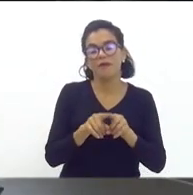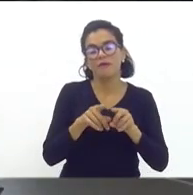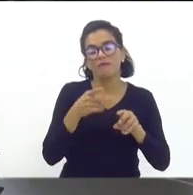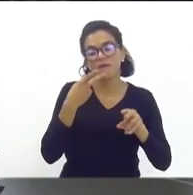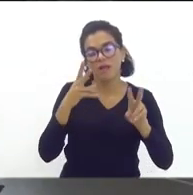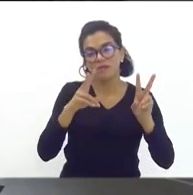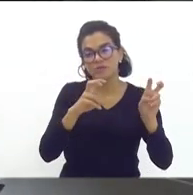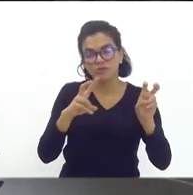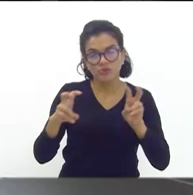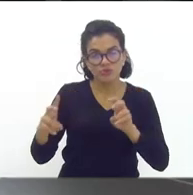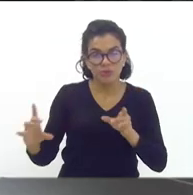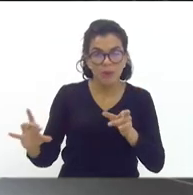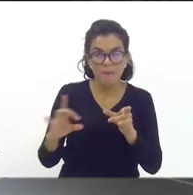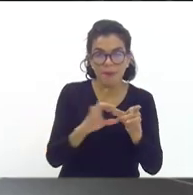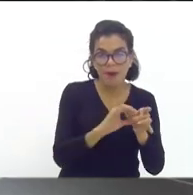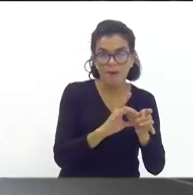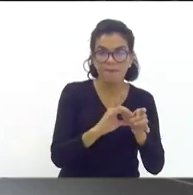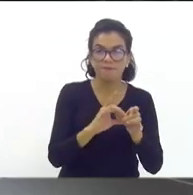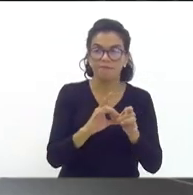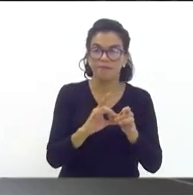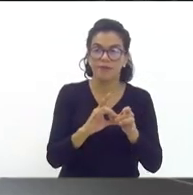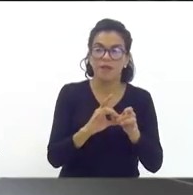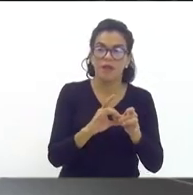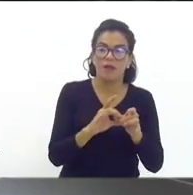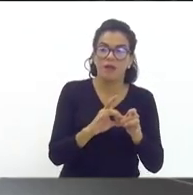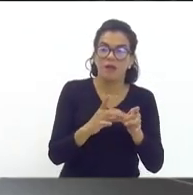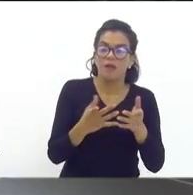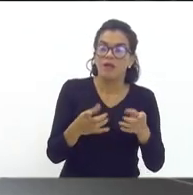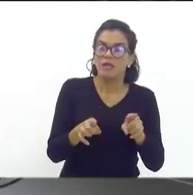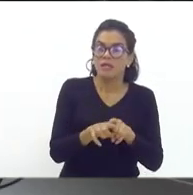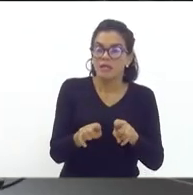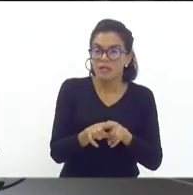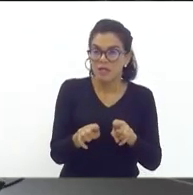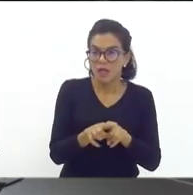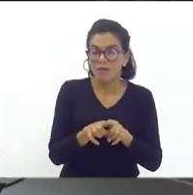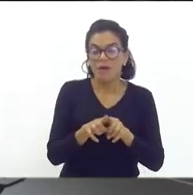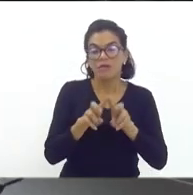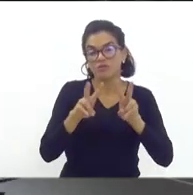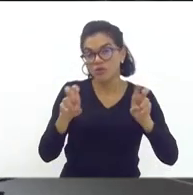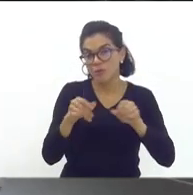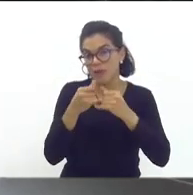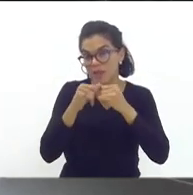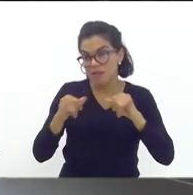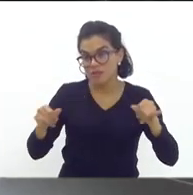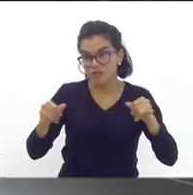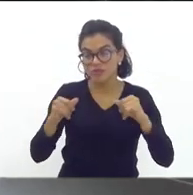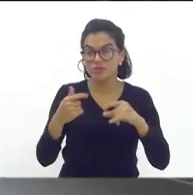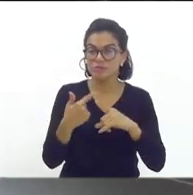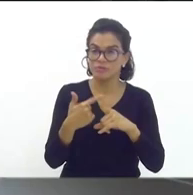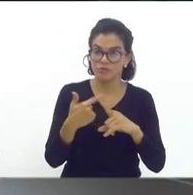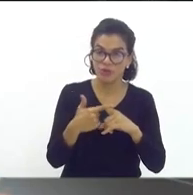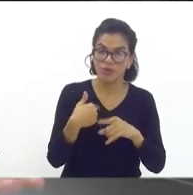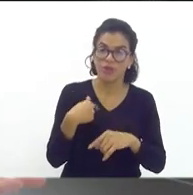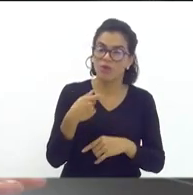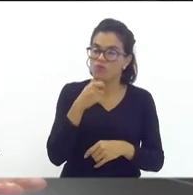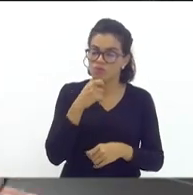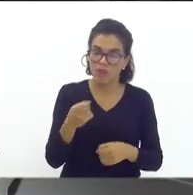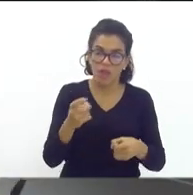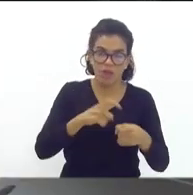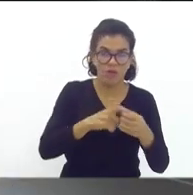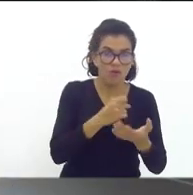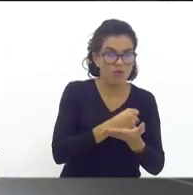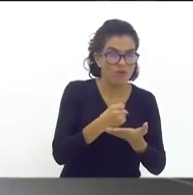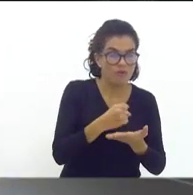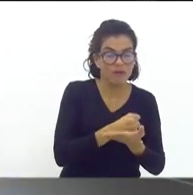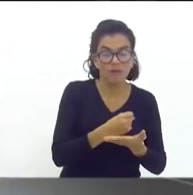relacionadas aos demais temas sobre a ex de da agência inclusive importante a energia Presidente porque eu sei que não há o convênio ainda mas é